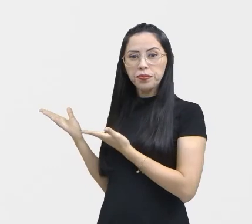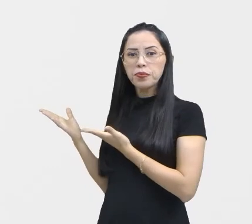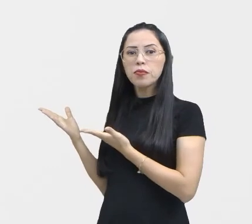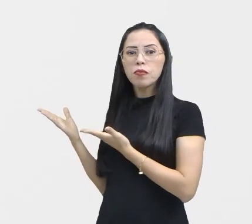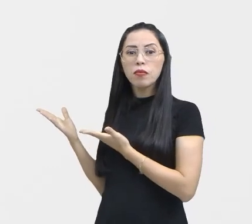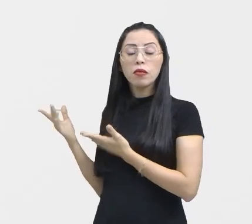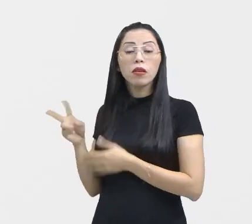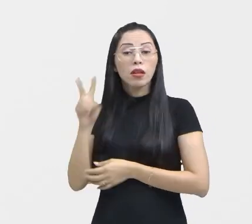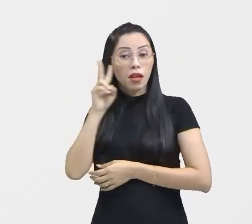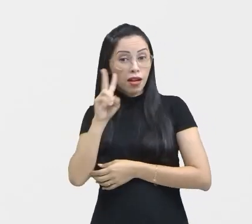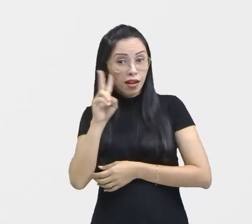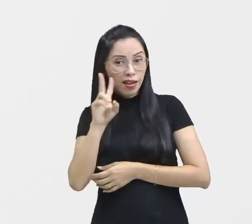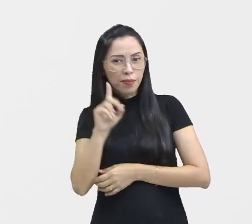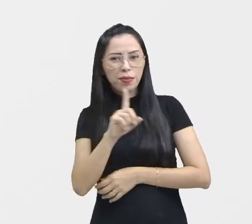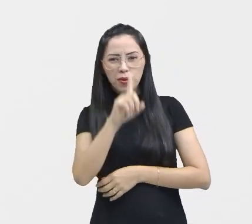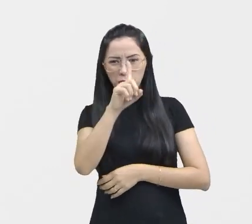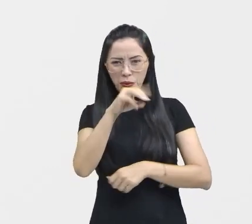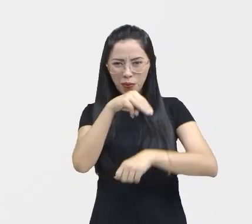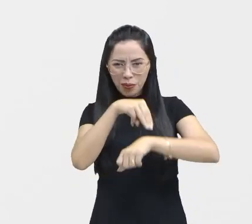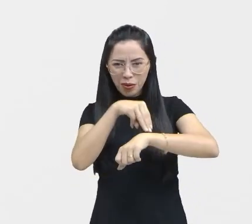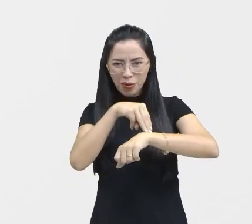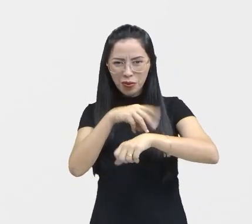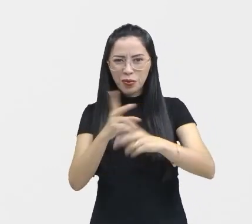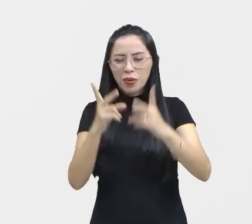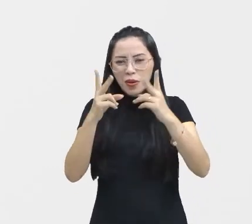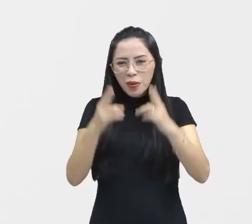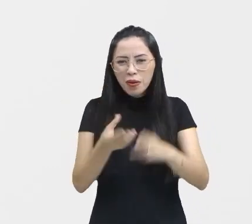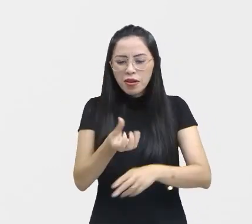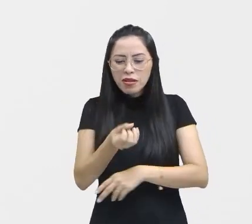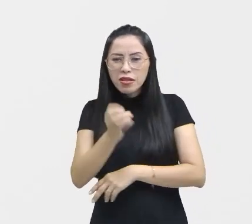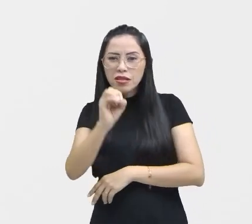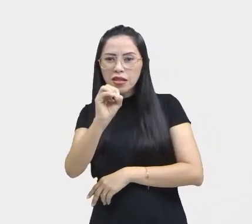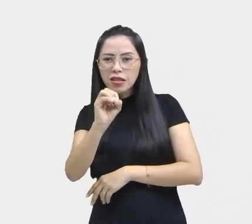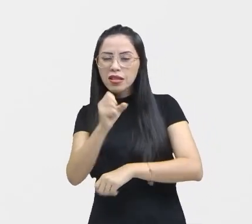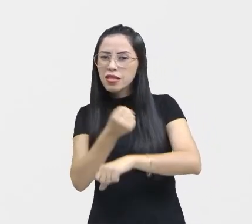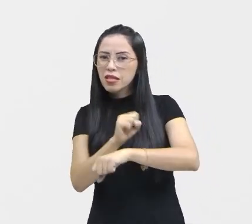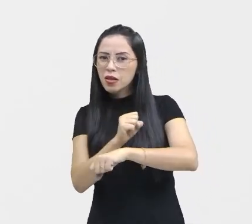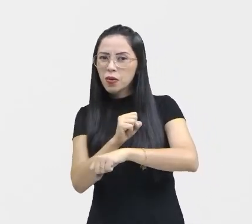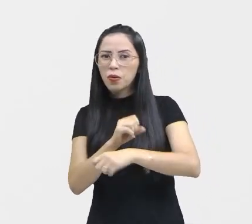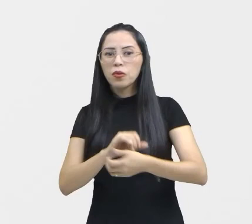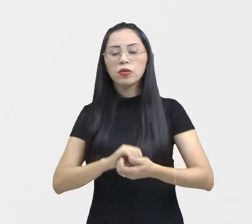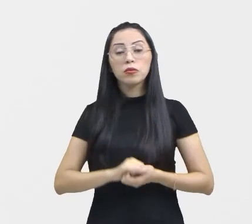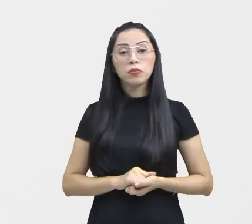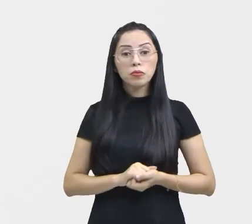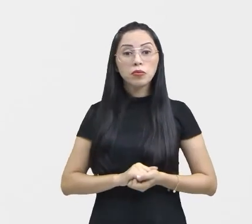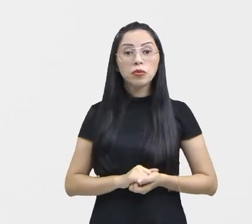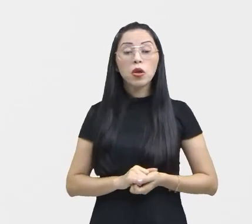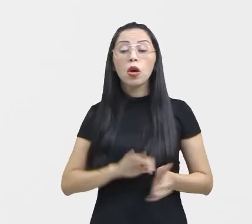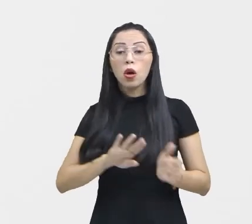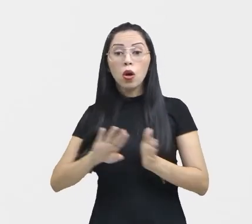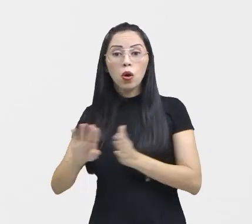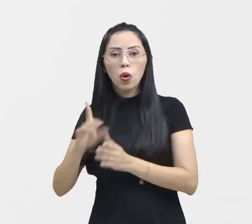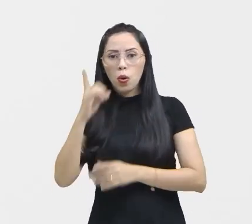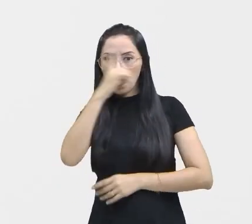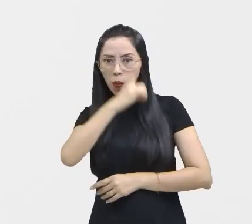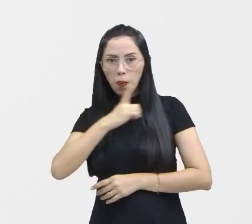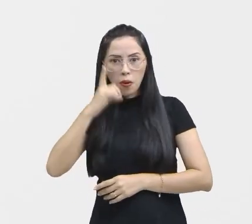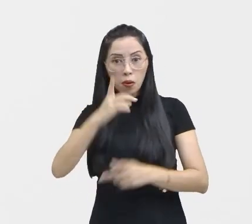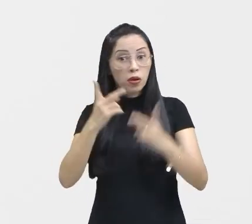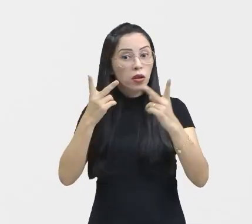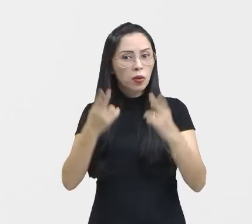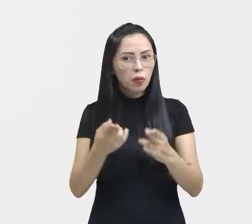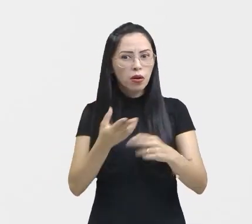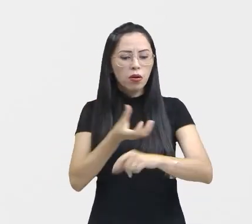1 minuto nós vimos na aula de hoje que é o equivalente a quanto? 60 segundos. E 1 hora é o equivalente a 60